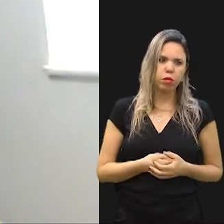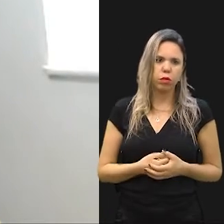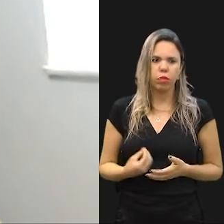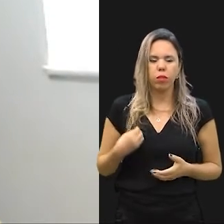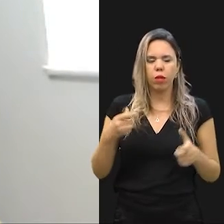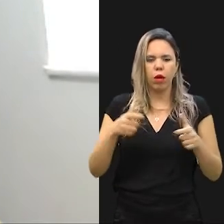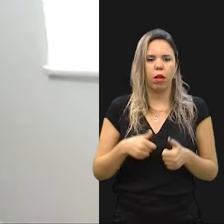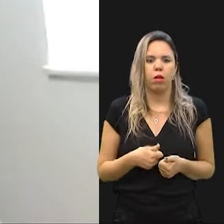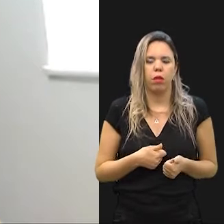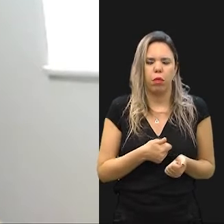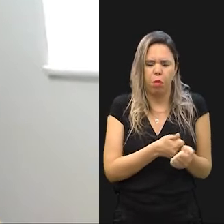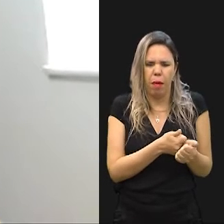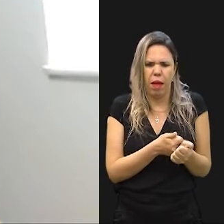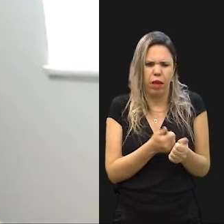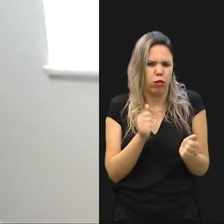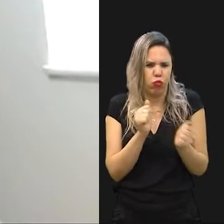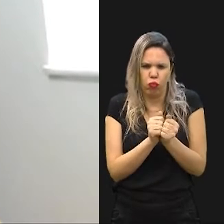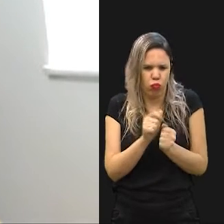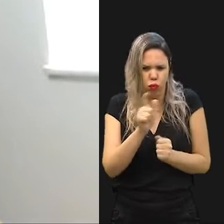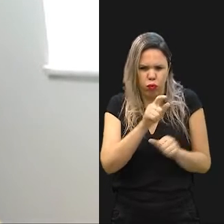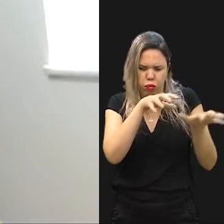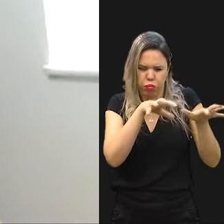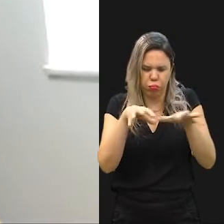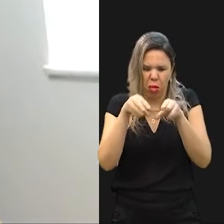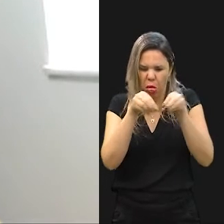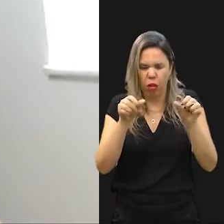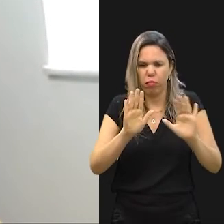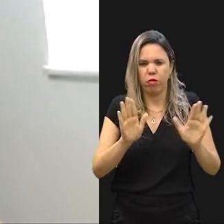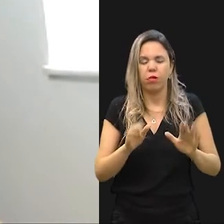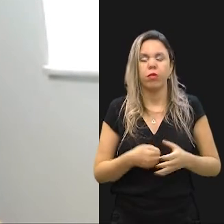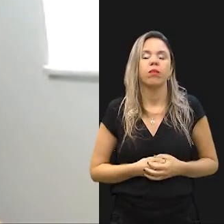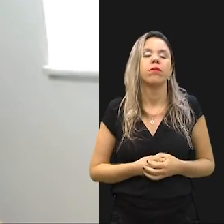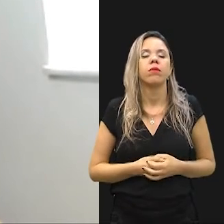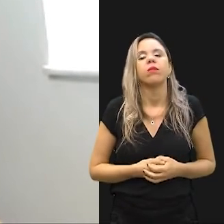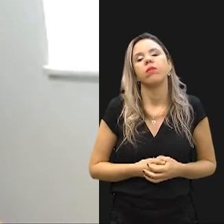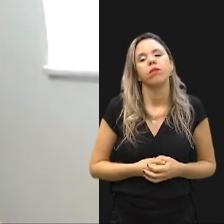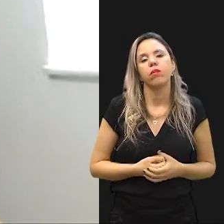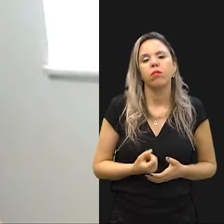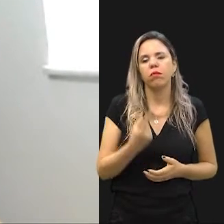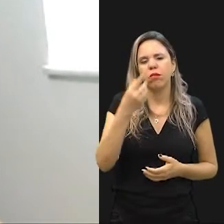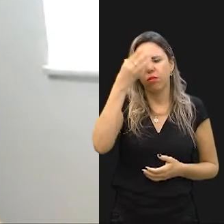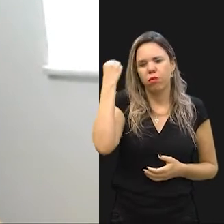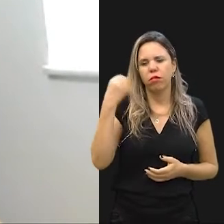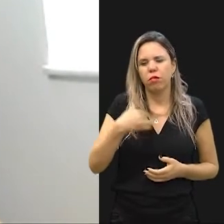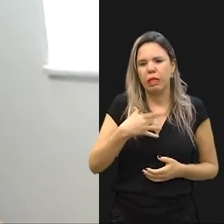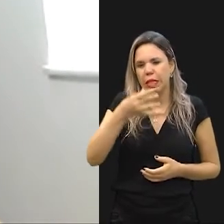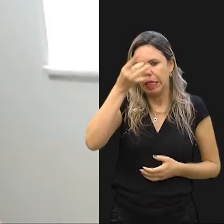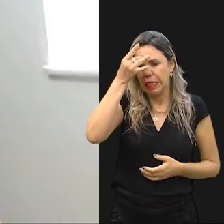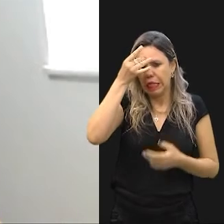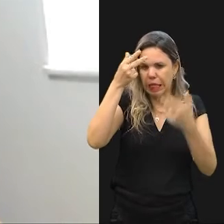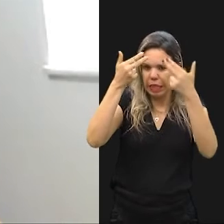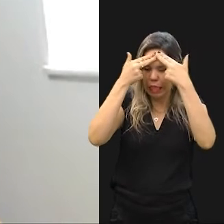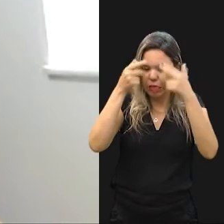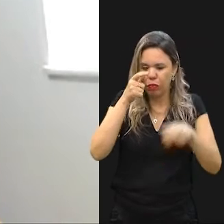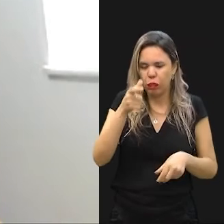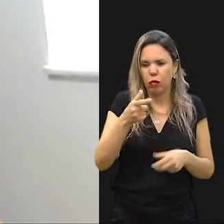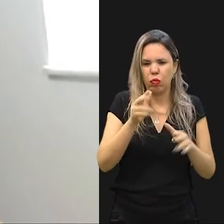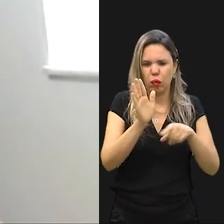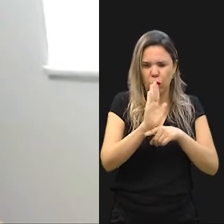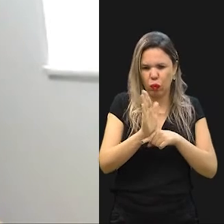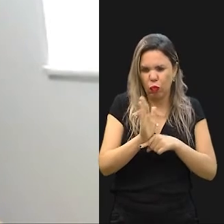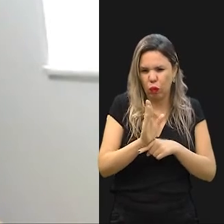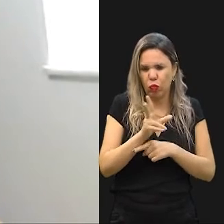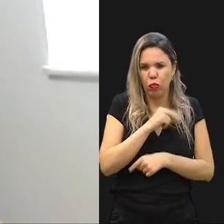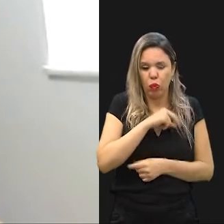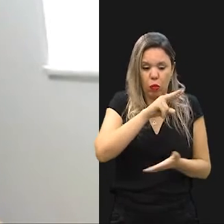meio de uma tempestade dessas, mas sem dúvida nenhuma é uma cena inesquecível, né? A gente só de ver aqueles vídeos e ler